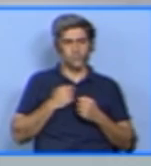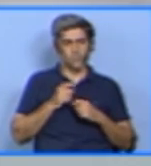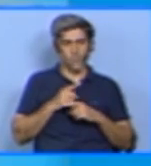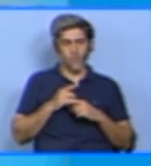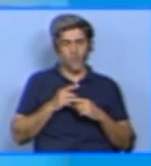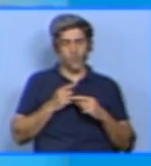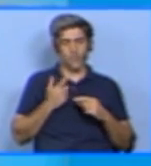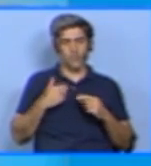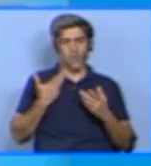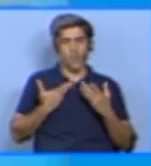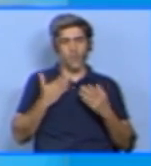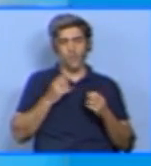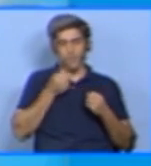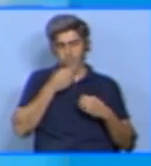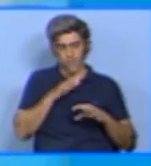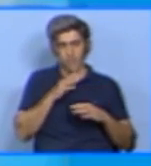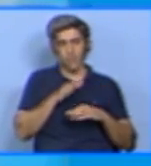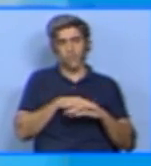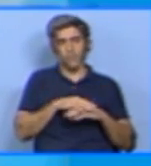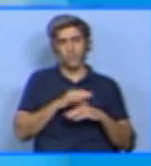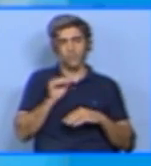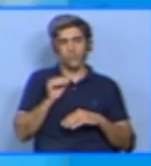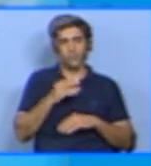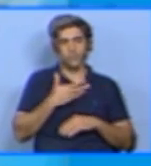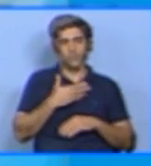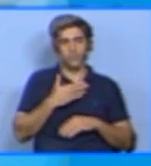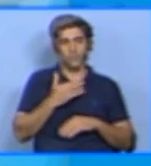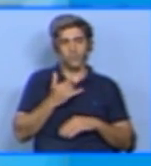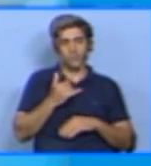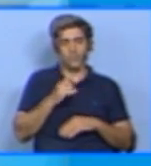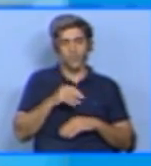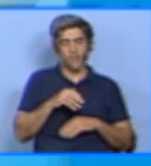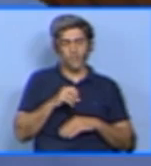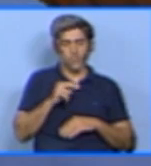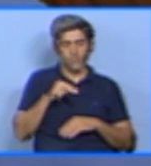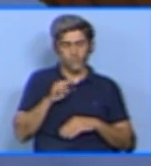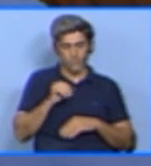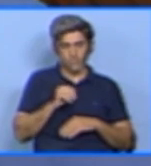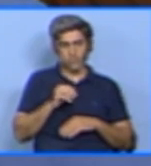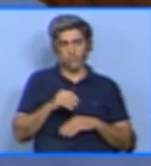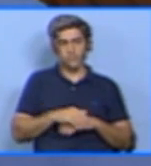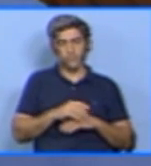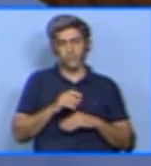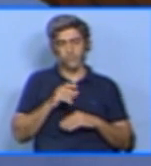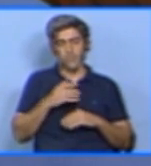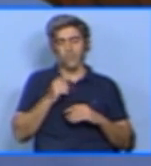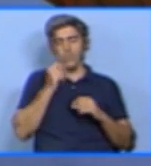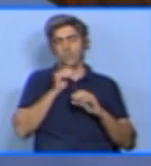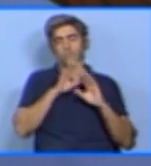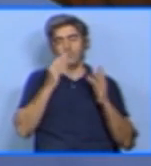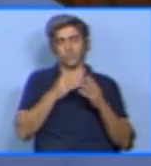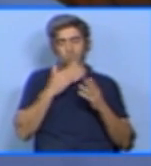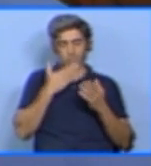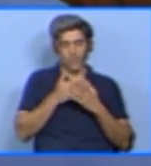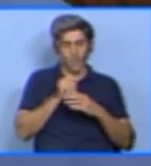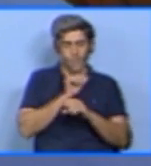desconjuntadas e que nos desequilibram, chamava-se daimons, mas era um nome genérico para dizer uma perturbação que nos